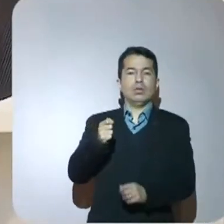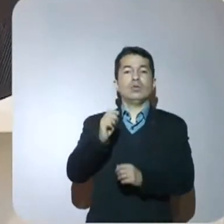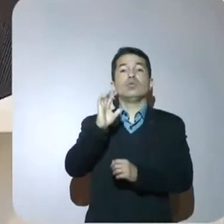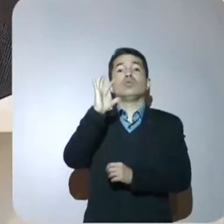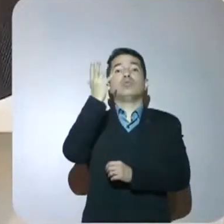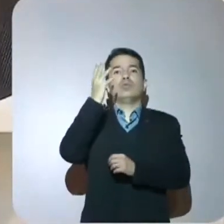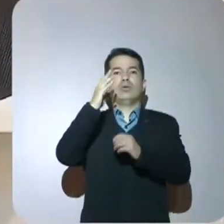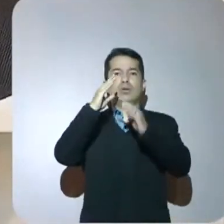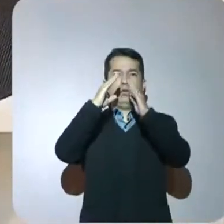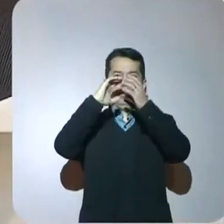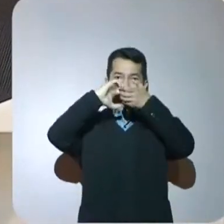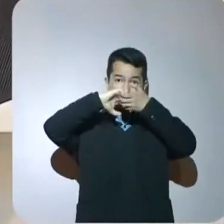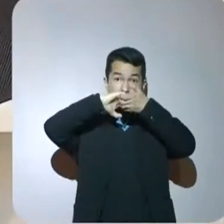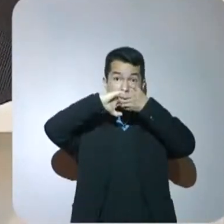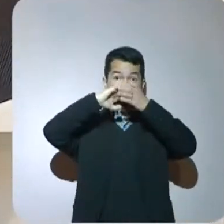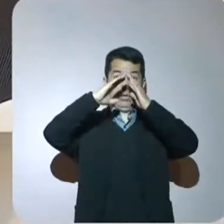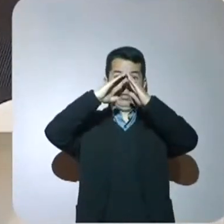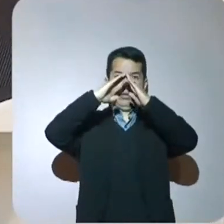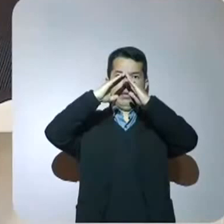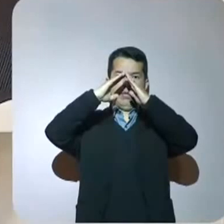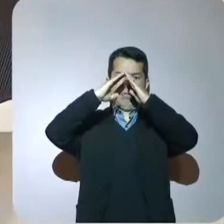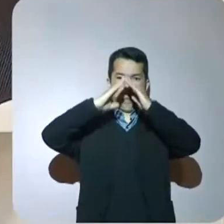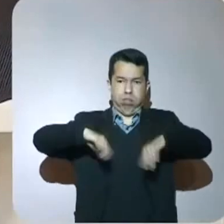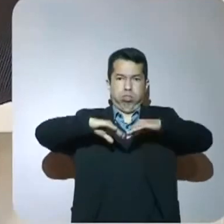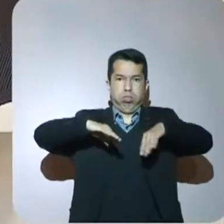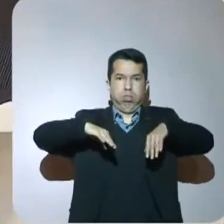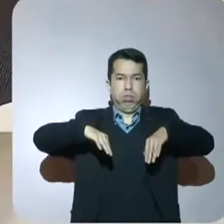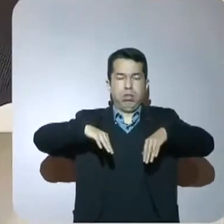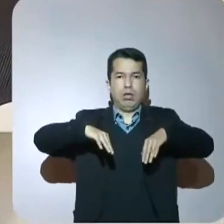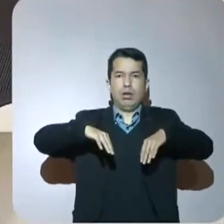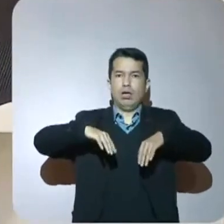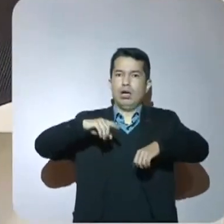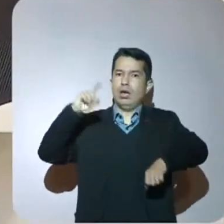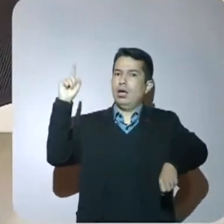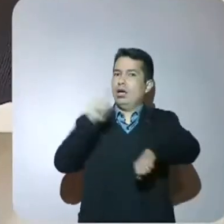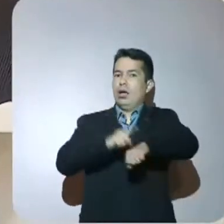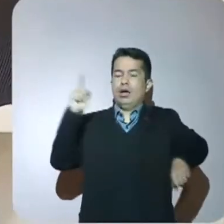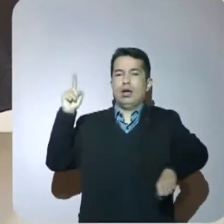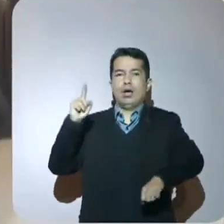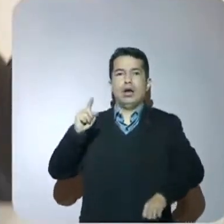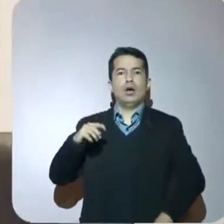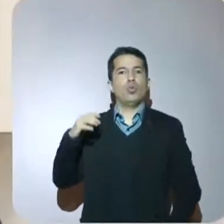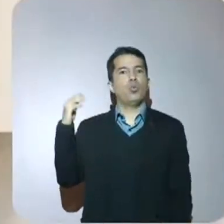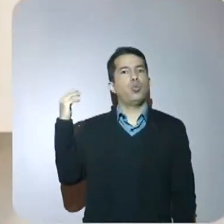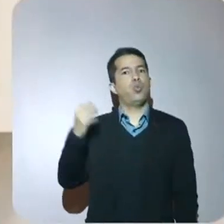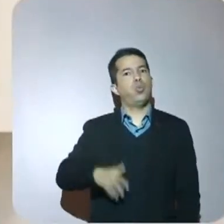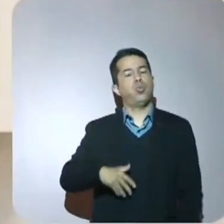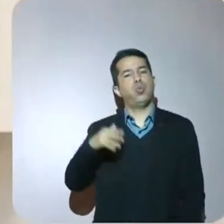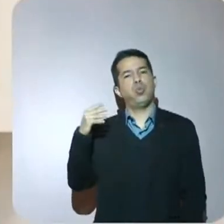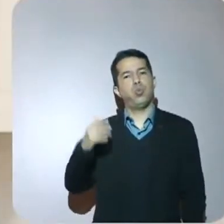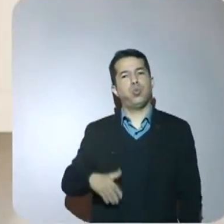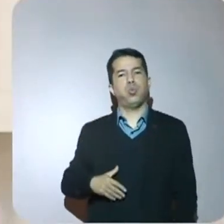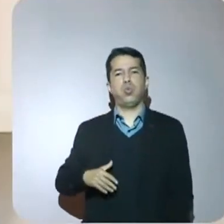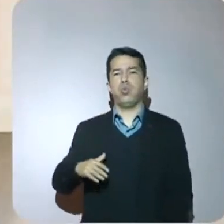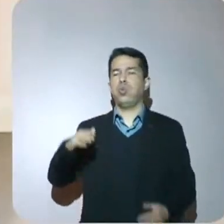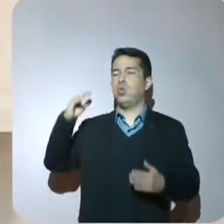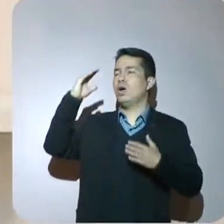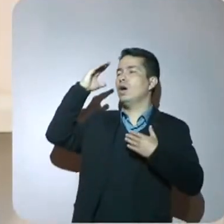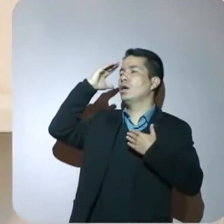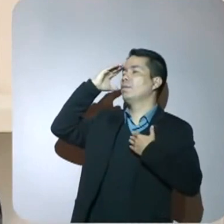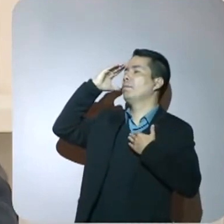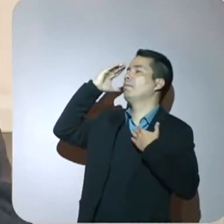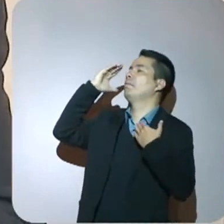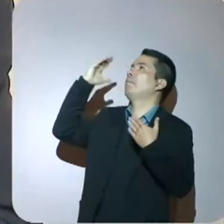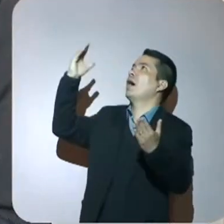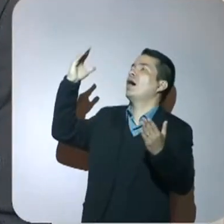todo o telhado. E todo mundo disse, realmente, tinha uma peste de cupins. Bendito cupim, soldado